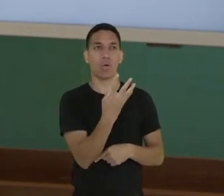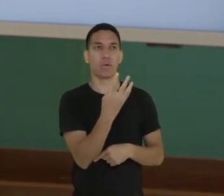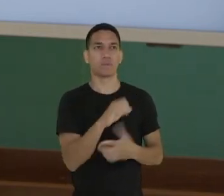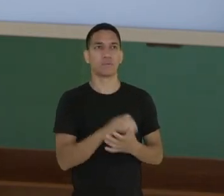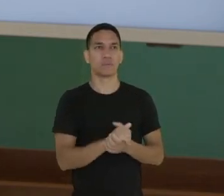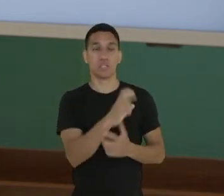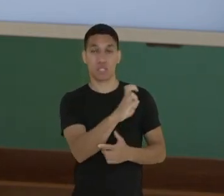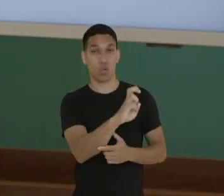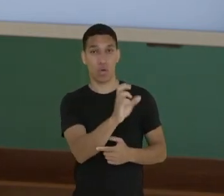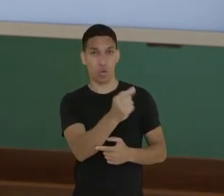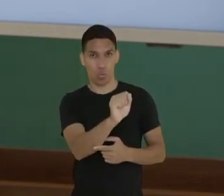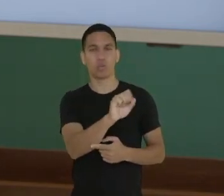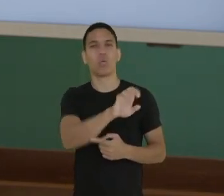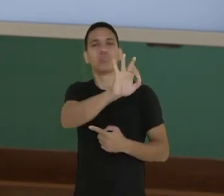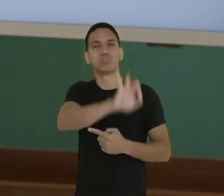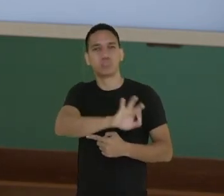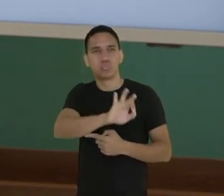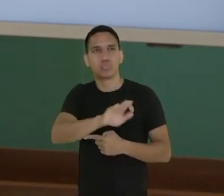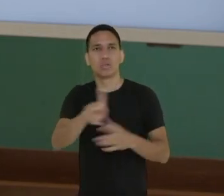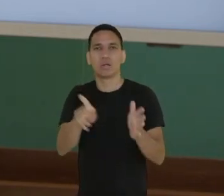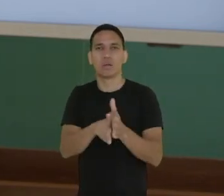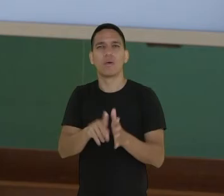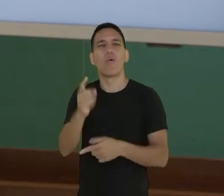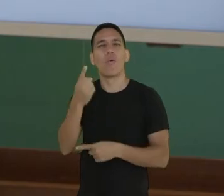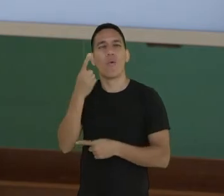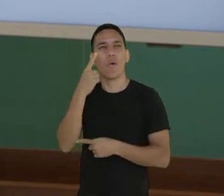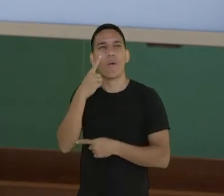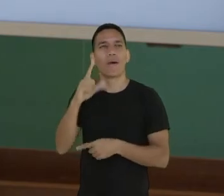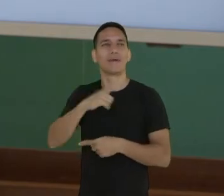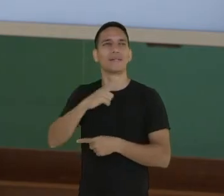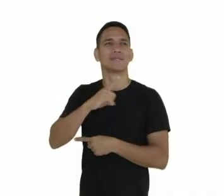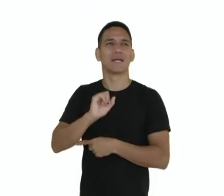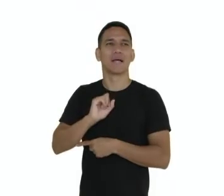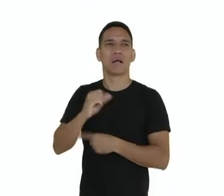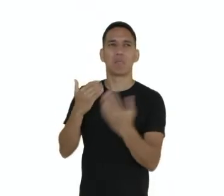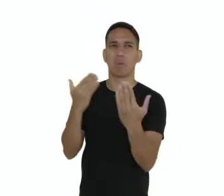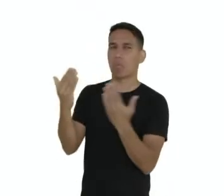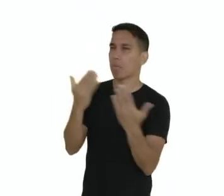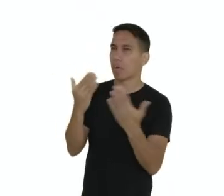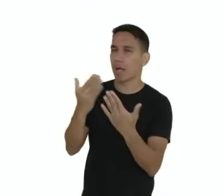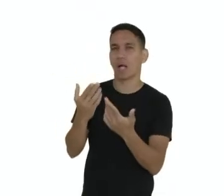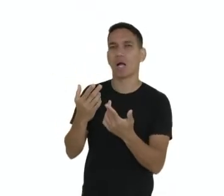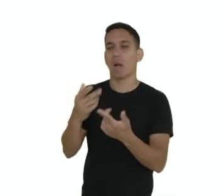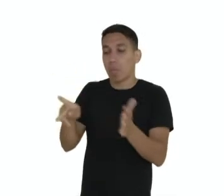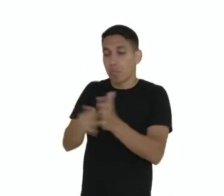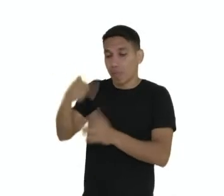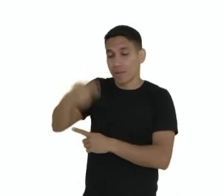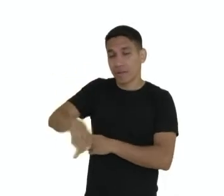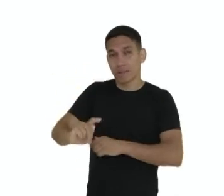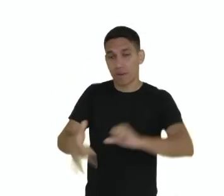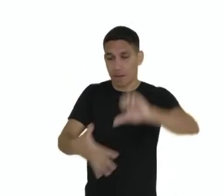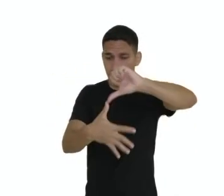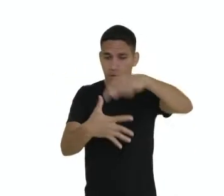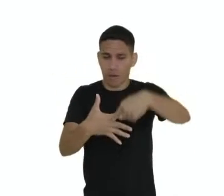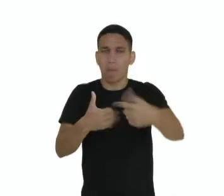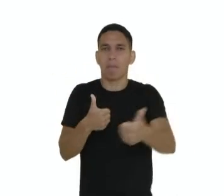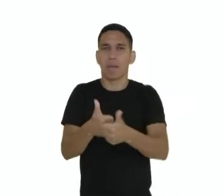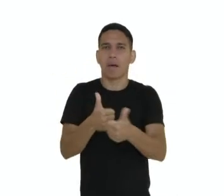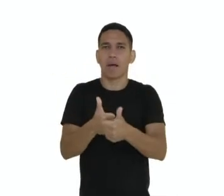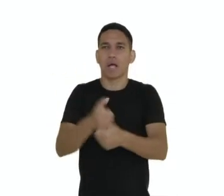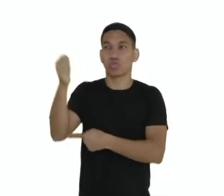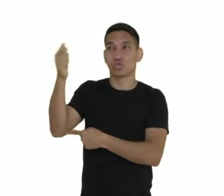Cresceu 58%. A tropicalidade do nosso país é uma vantagem comparado com os países